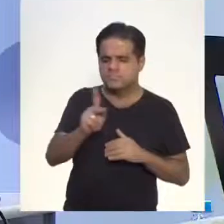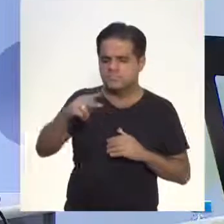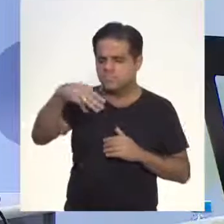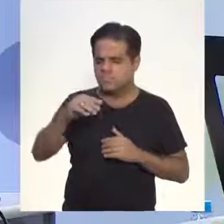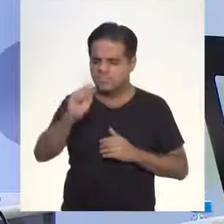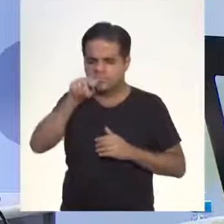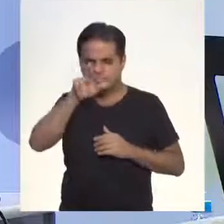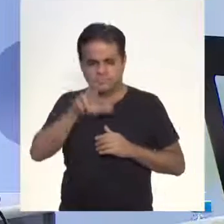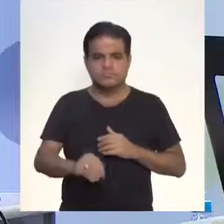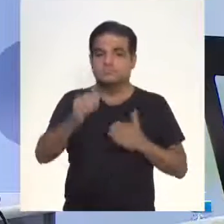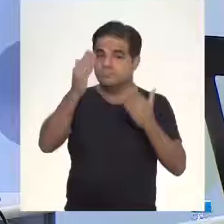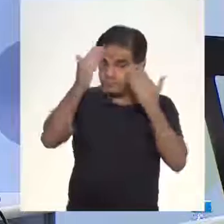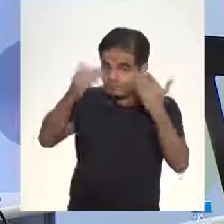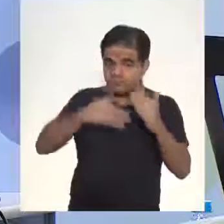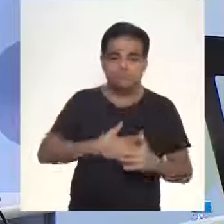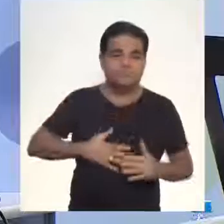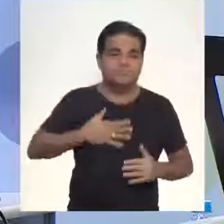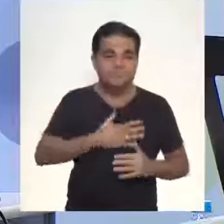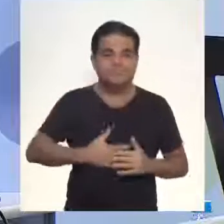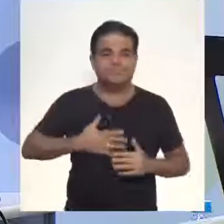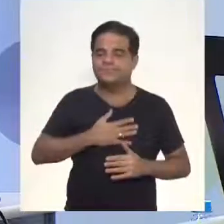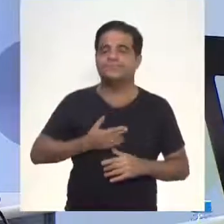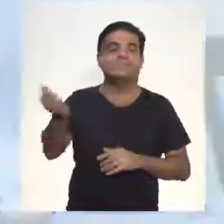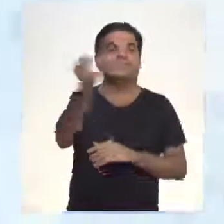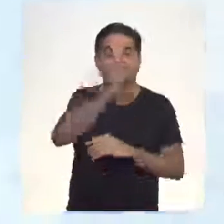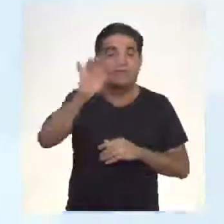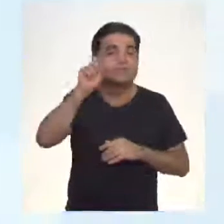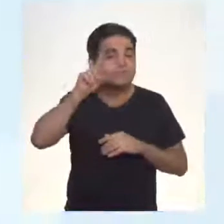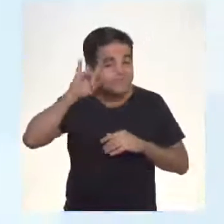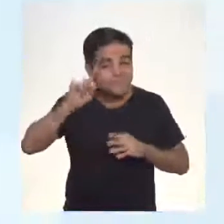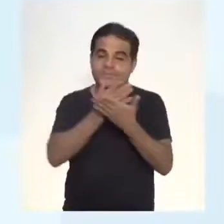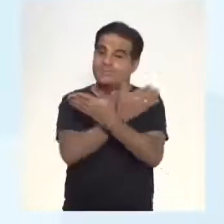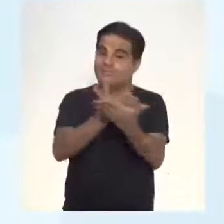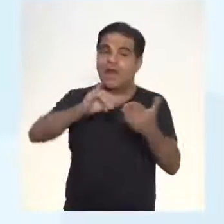Eu que agradeço, foi um prazer. Ótimo dia para vocês.